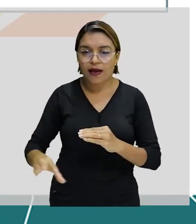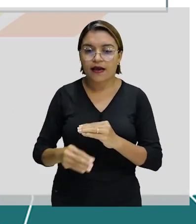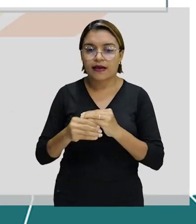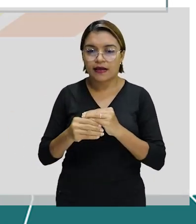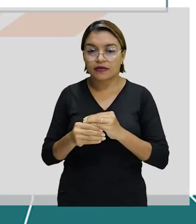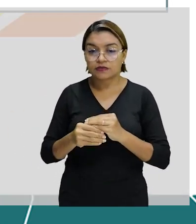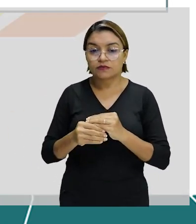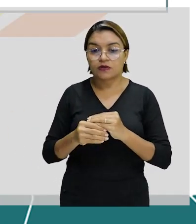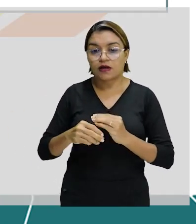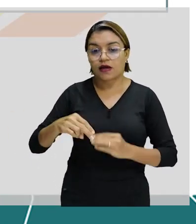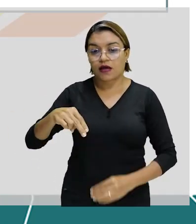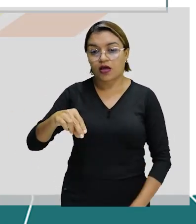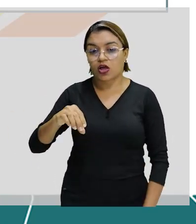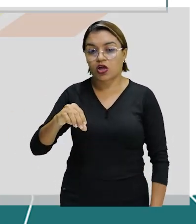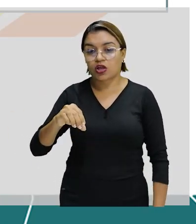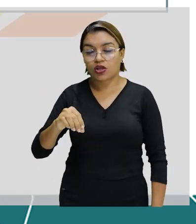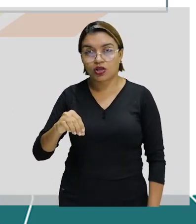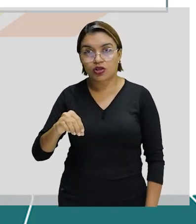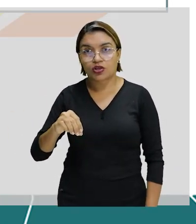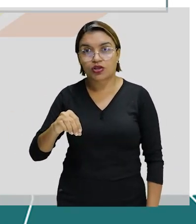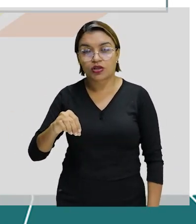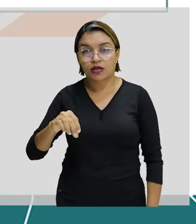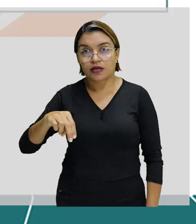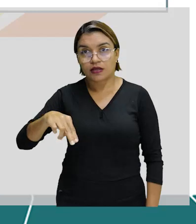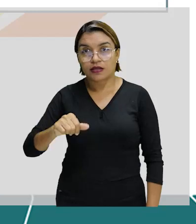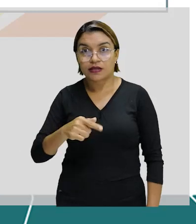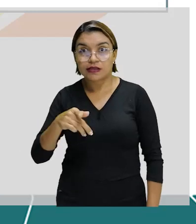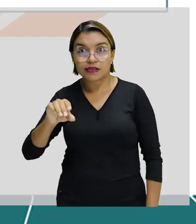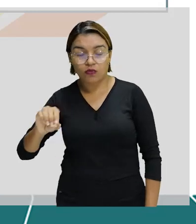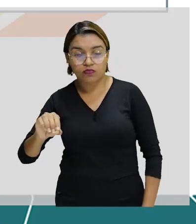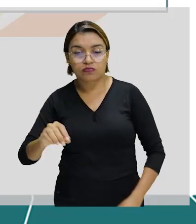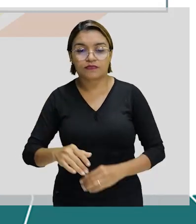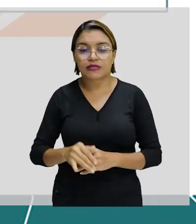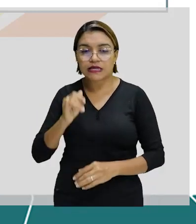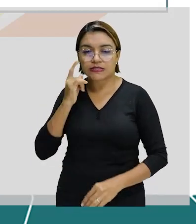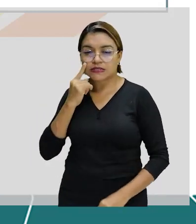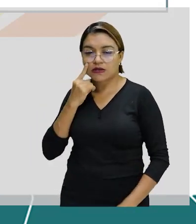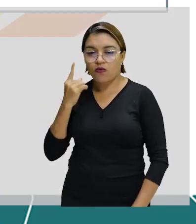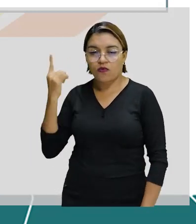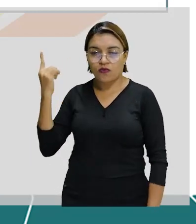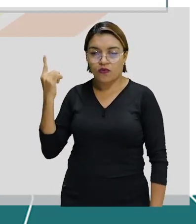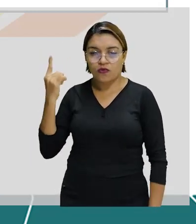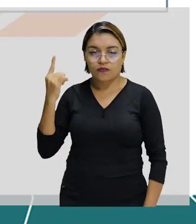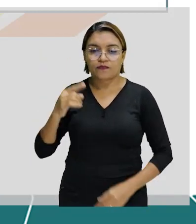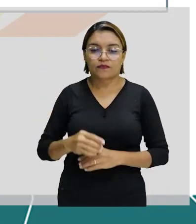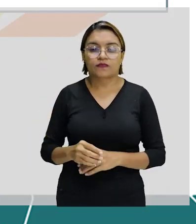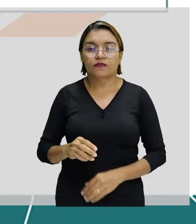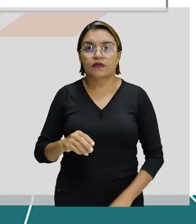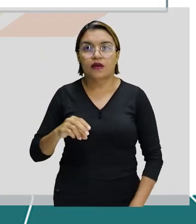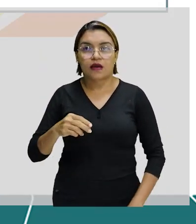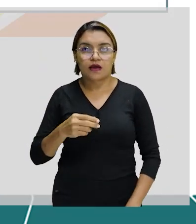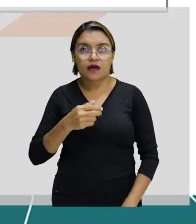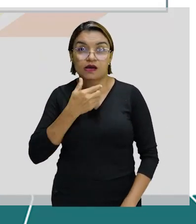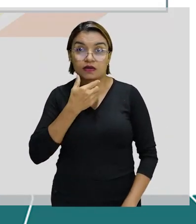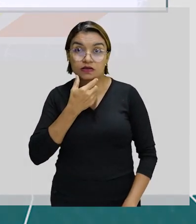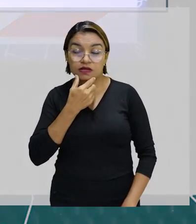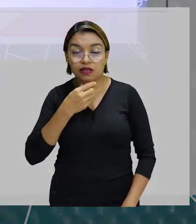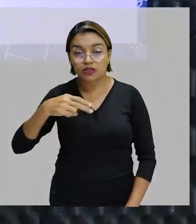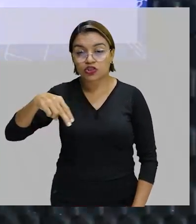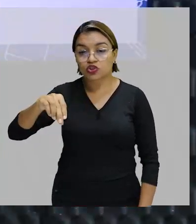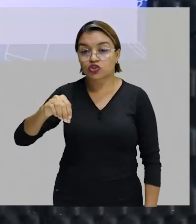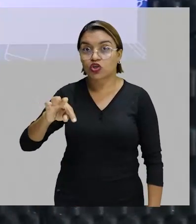a negação em inglês? Não é o not, tá? Esse N-O-T. Onde que nós colocamos o